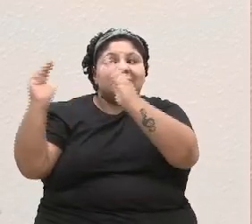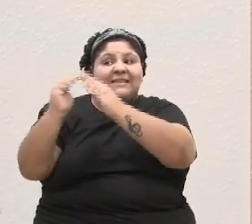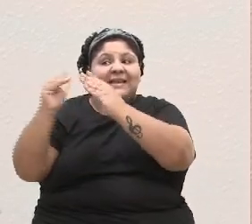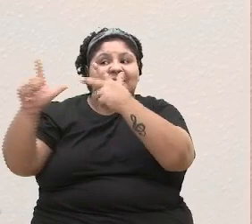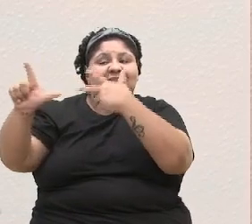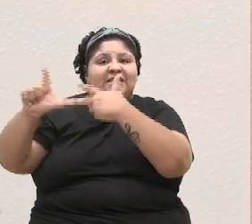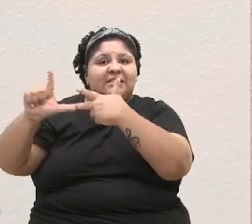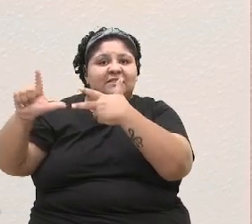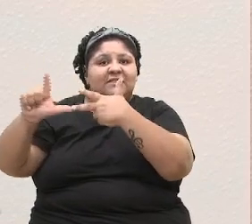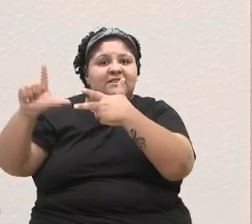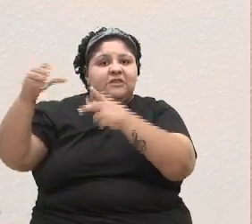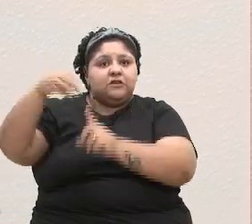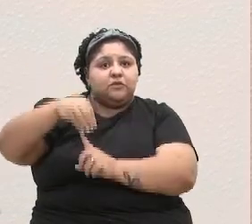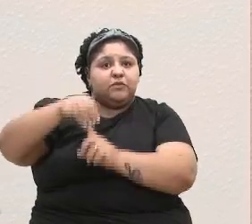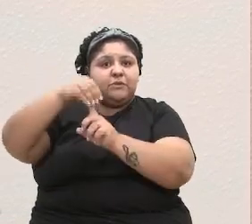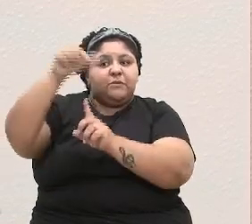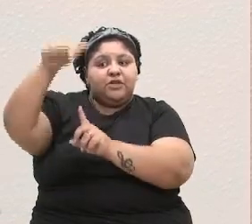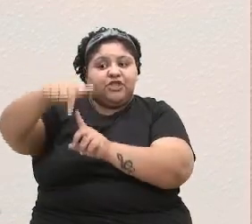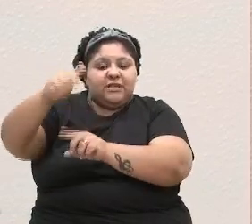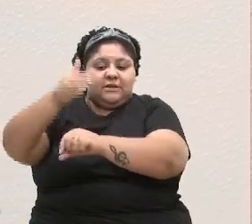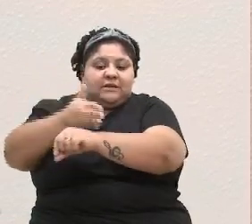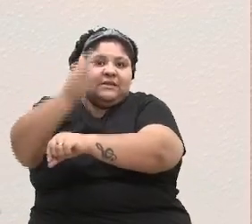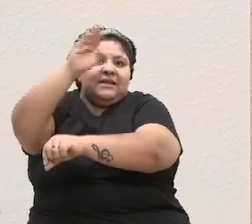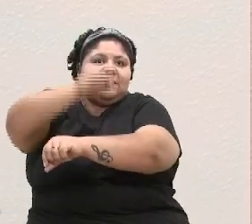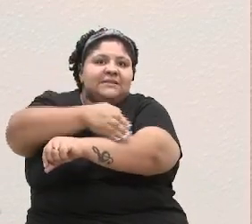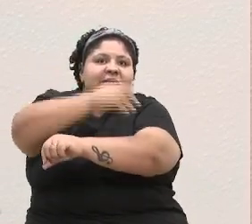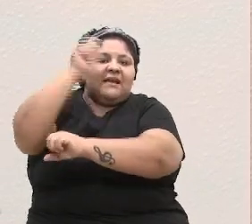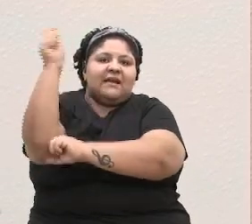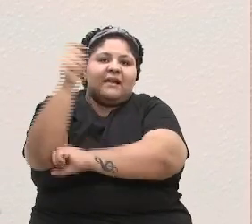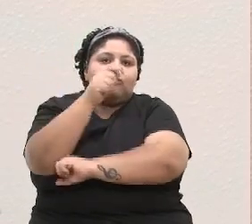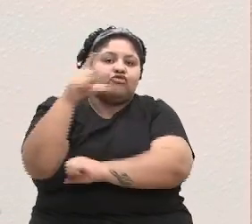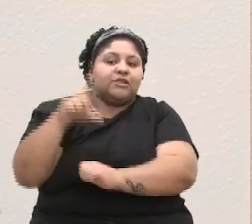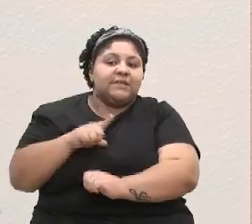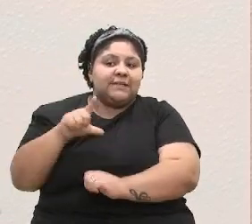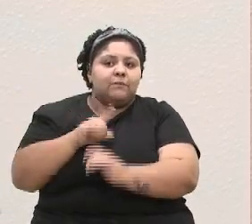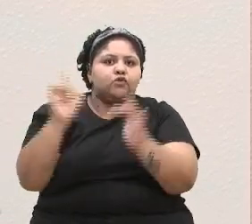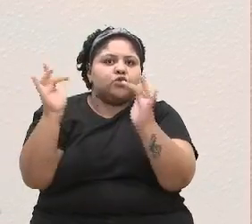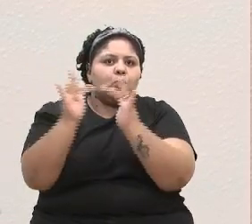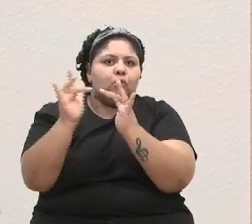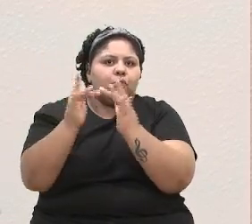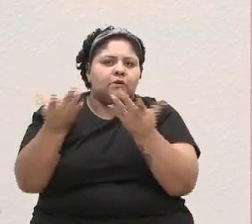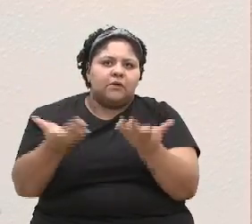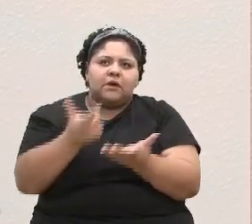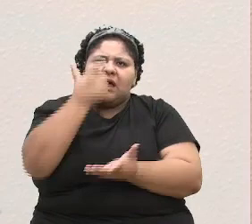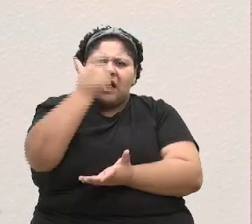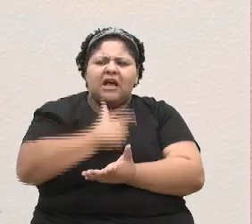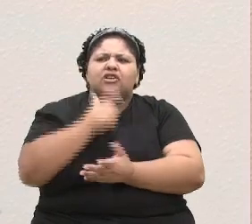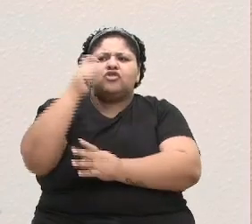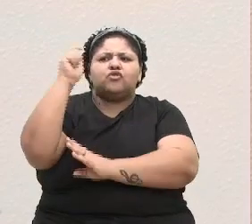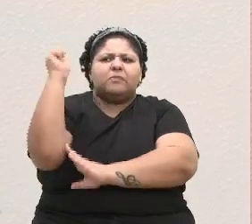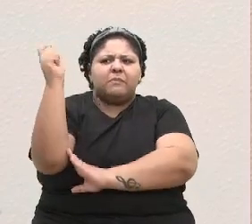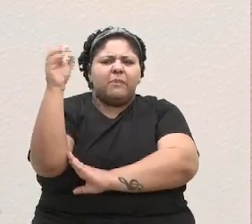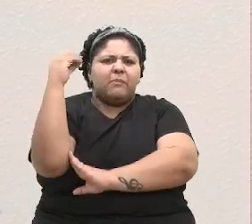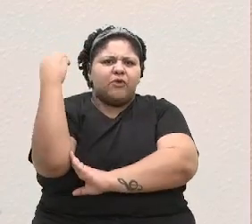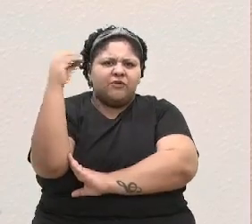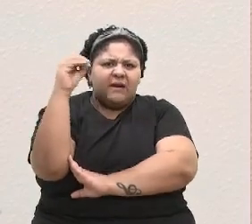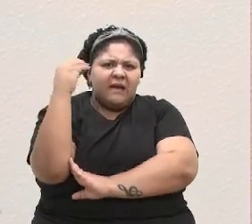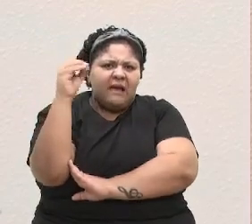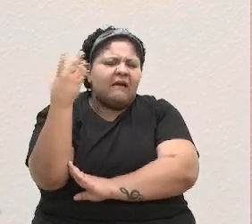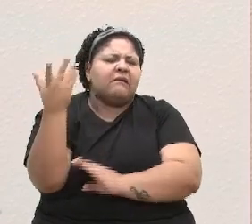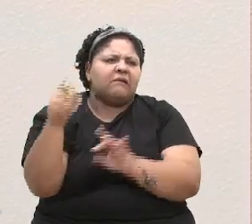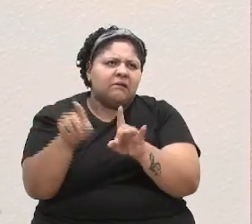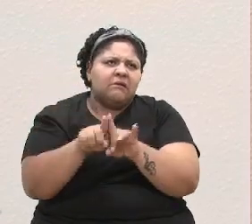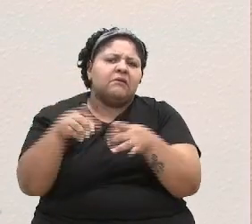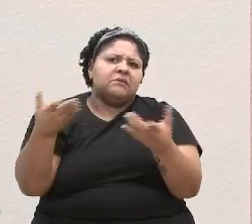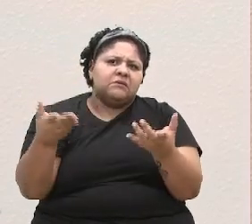legislativas, principalmente aqui da Serra Gaúcha, onde a gente tem contato. Acho que até para Porto Alegre, a capital, né?